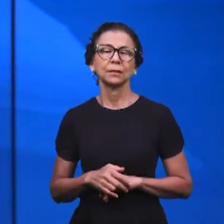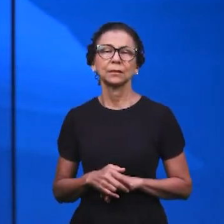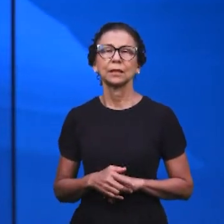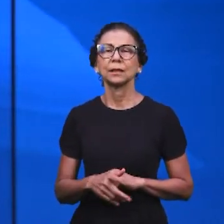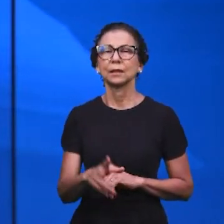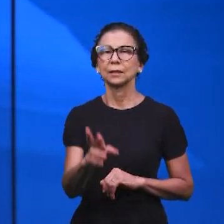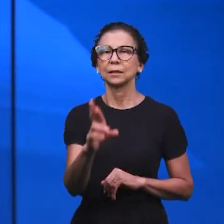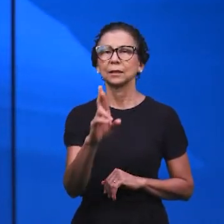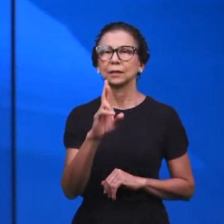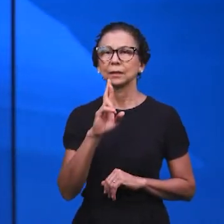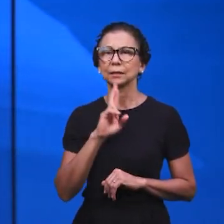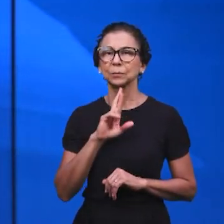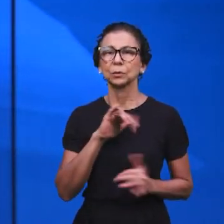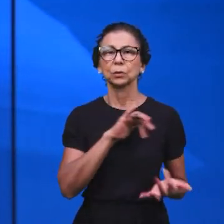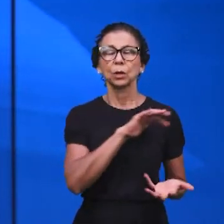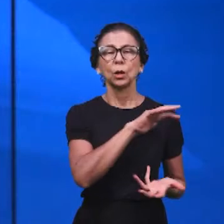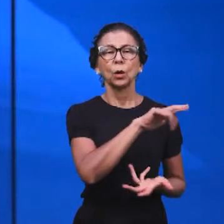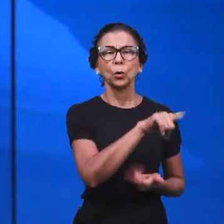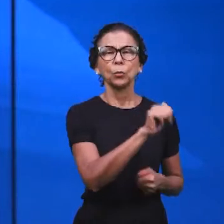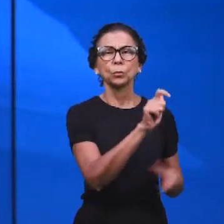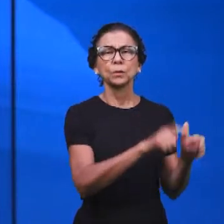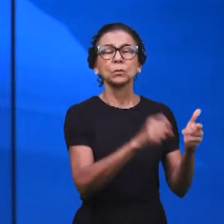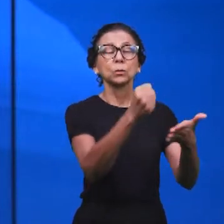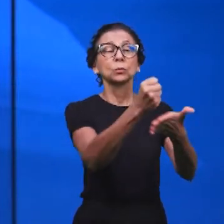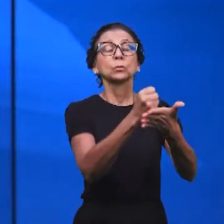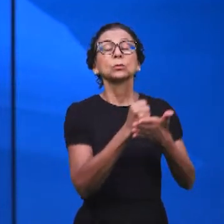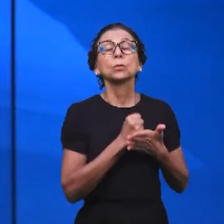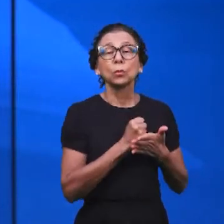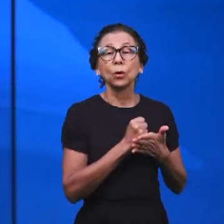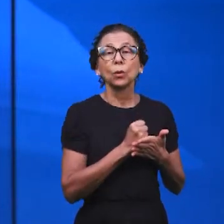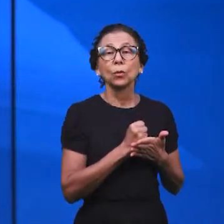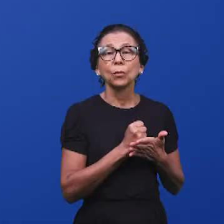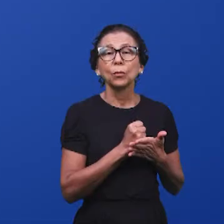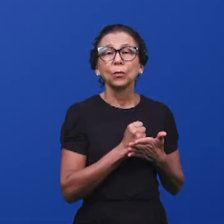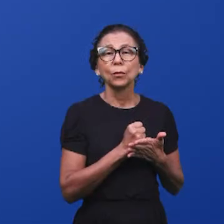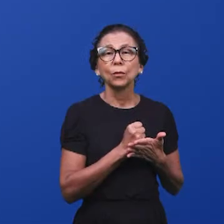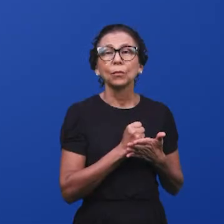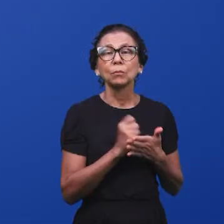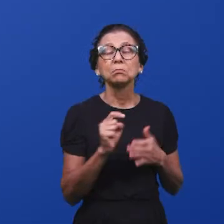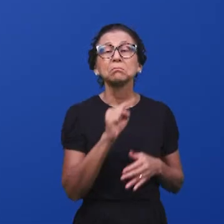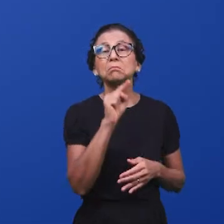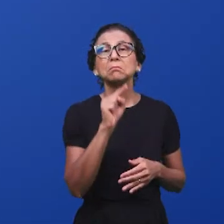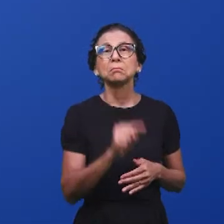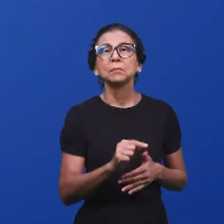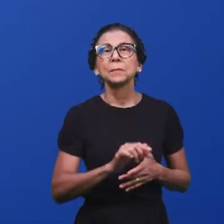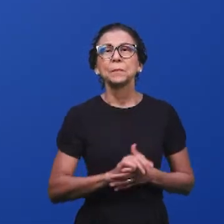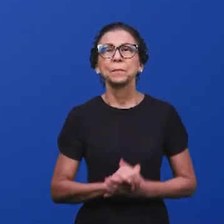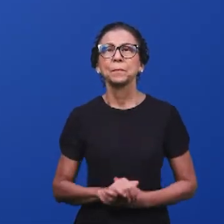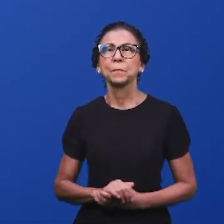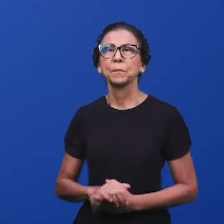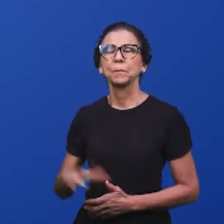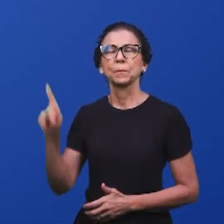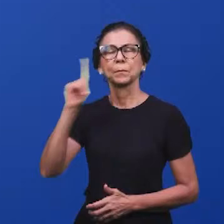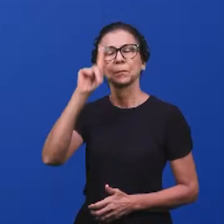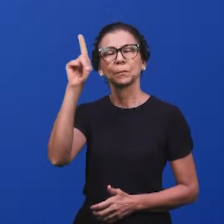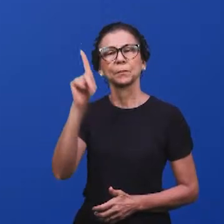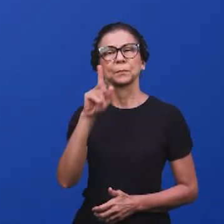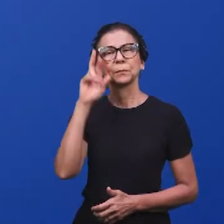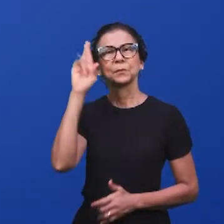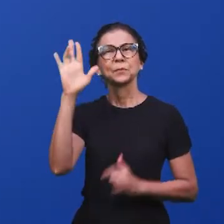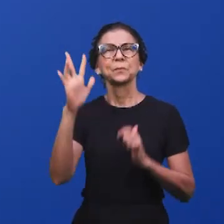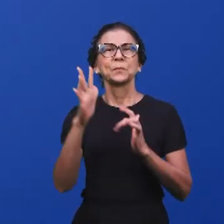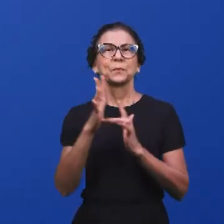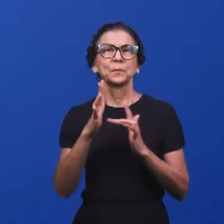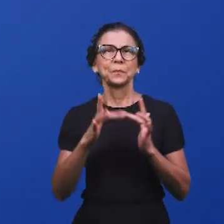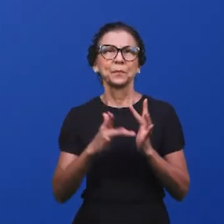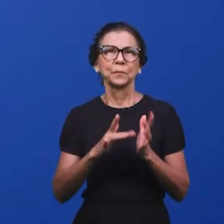o socorro para o mundo. Irmã Leila, a paz do Senhor Jesus, irmã. Irmãos, a paz do Senhor Jesus.